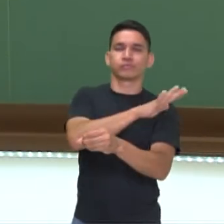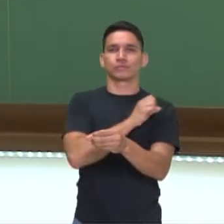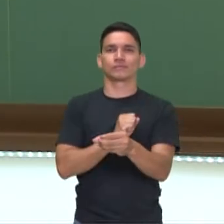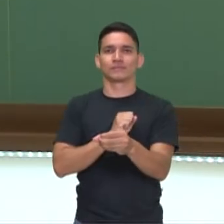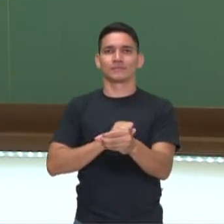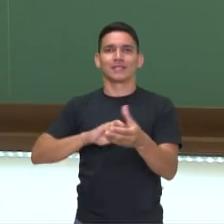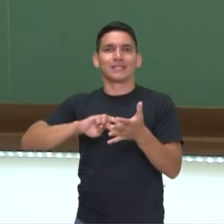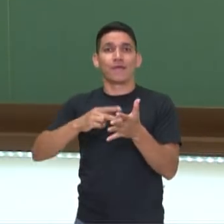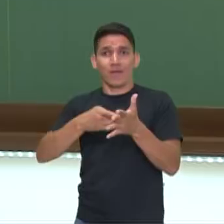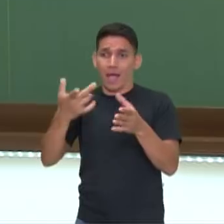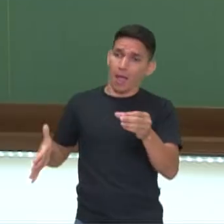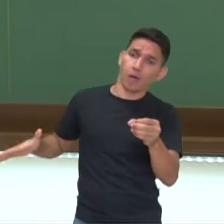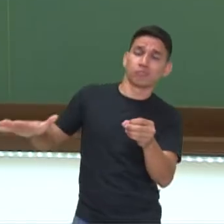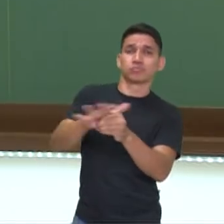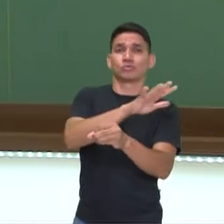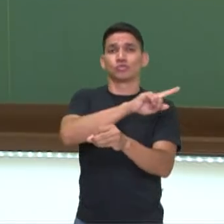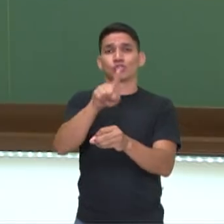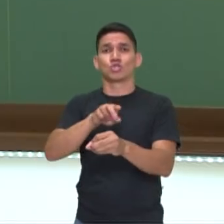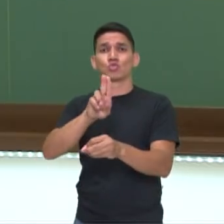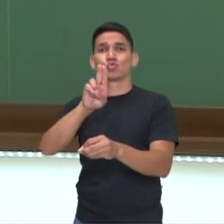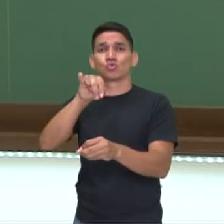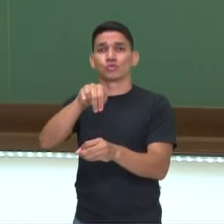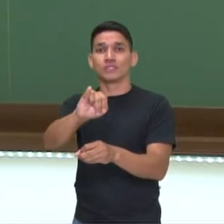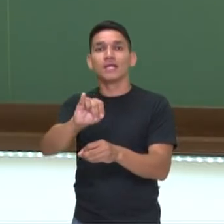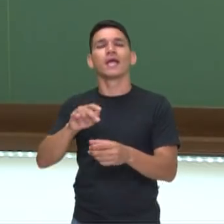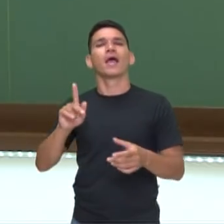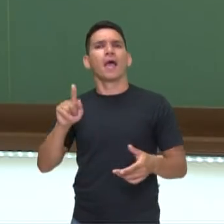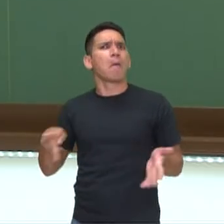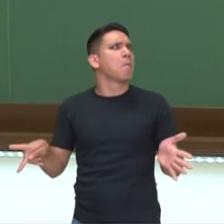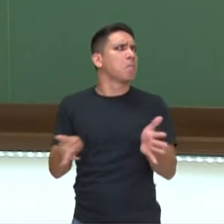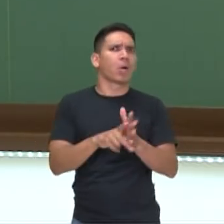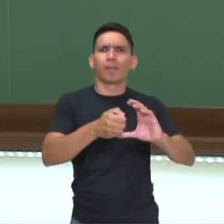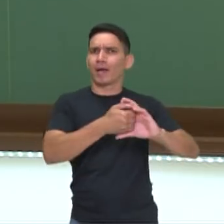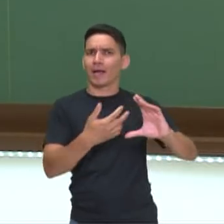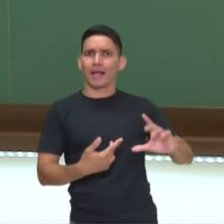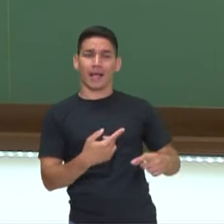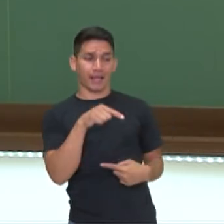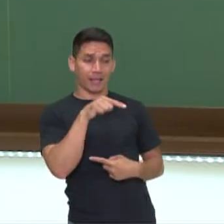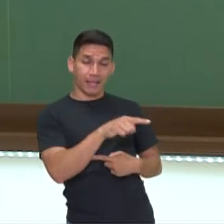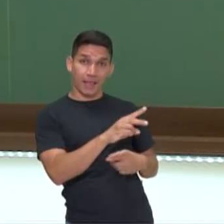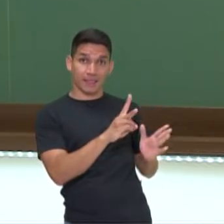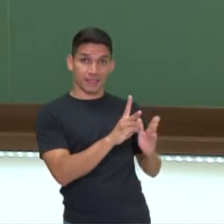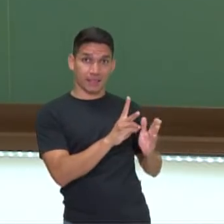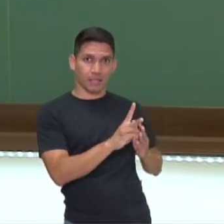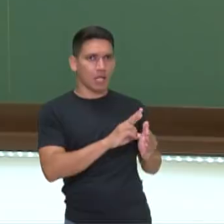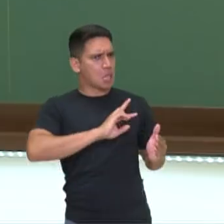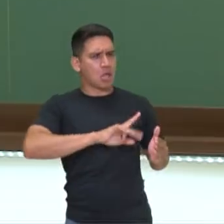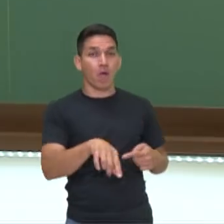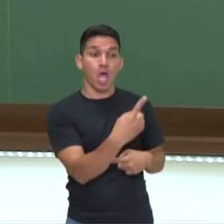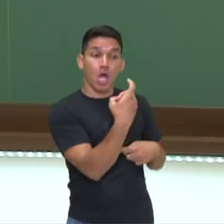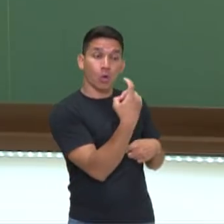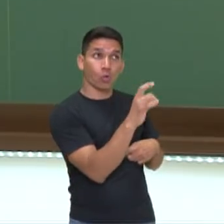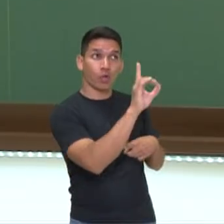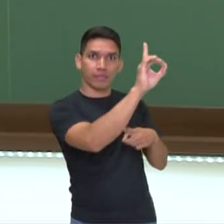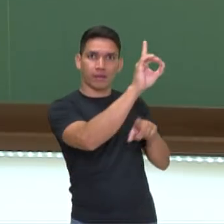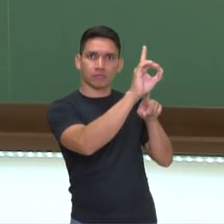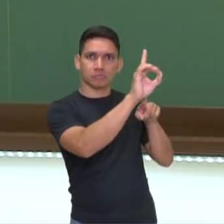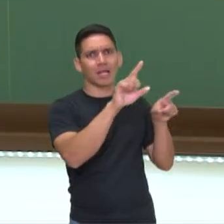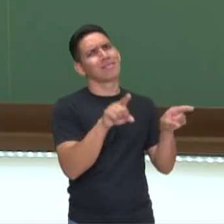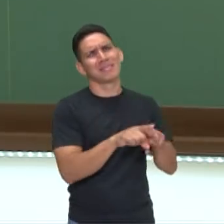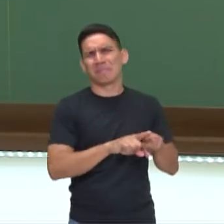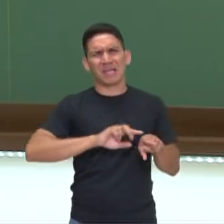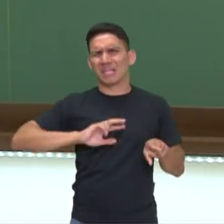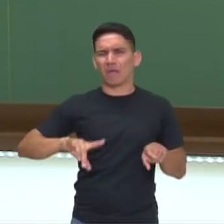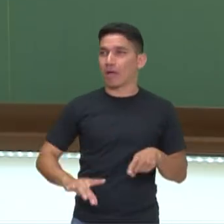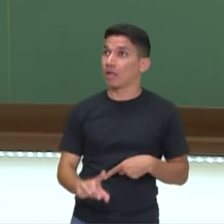que permeia tudo. Isso é bem característico dos povos indígenas. Eles não são monoteístas, Deus único, nem panteísta, porque essas